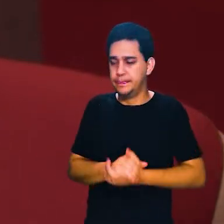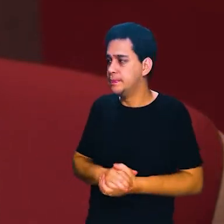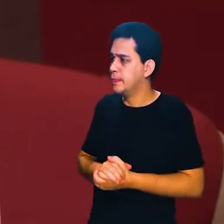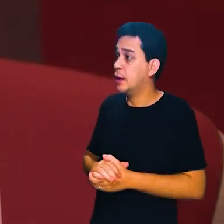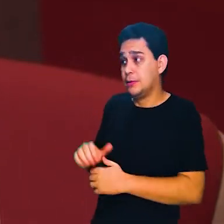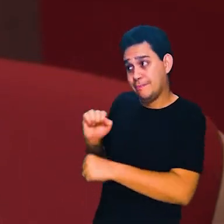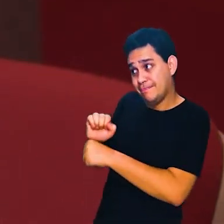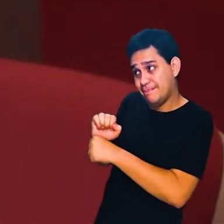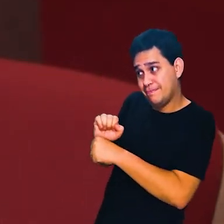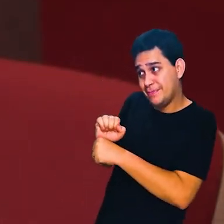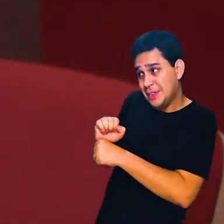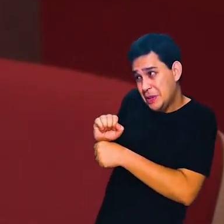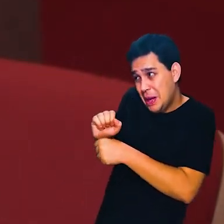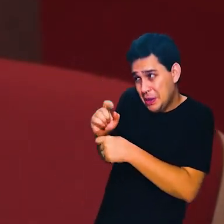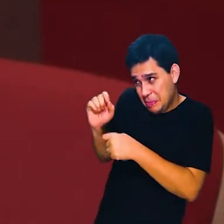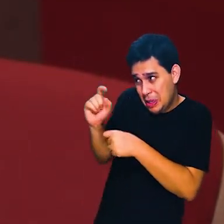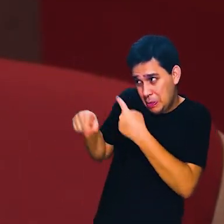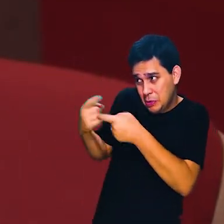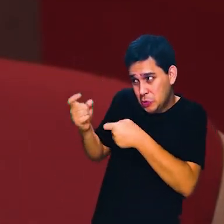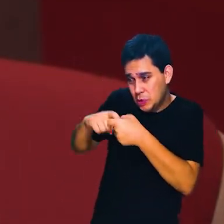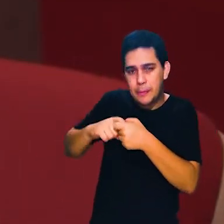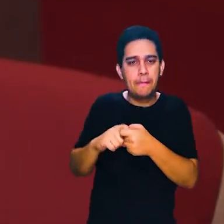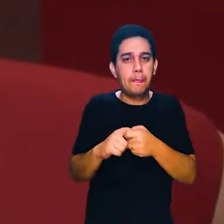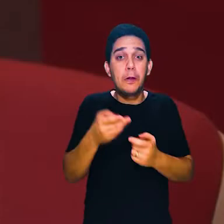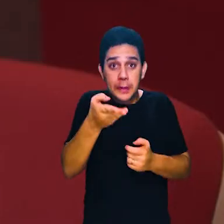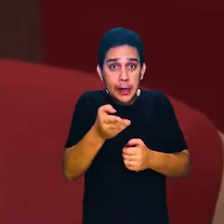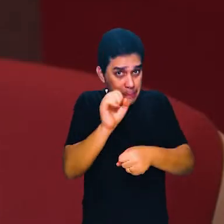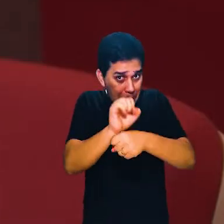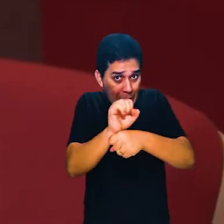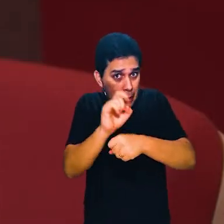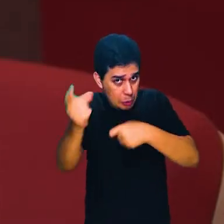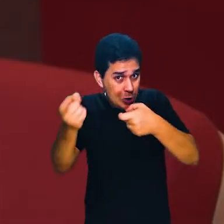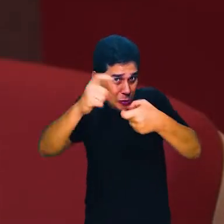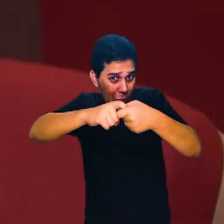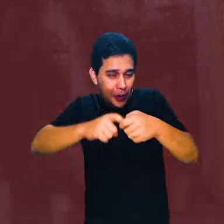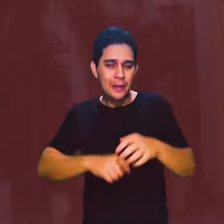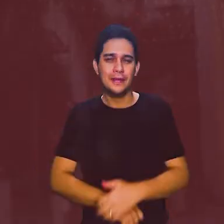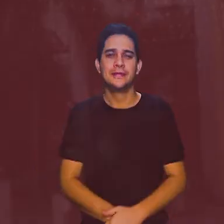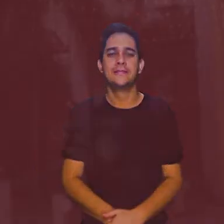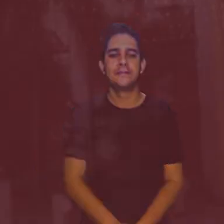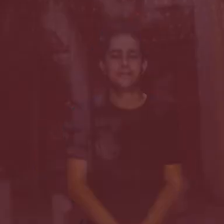intervalo. E você que está em casa, não saia daí. O MP Cidadão volta já.